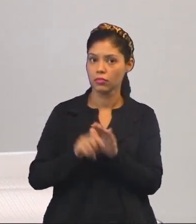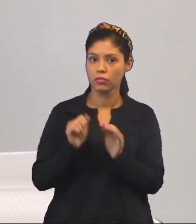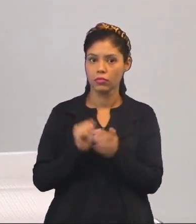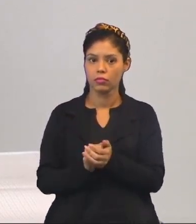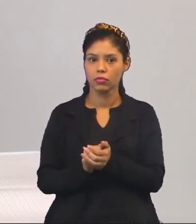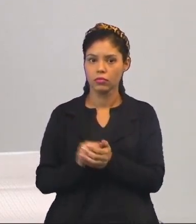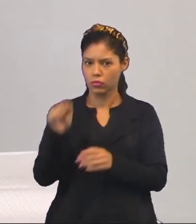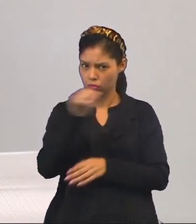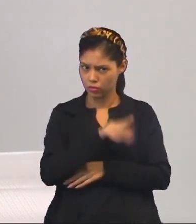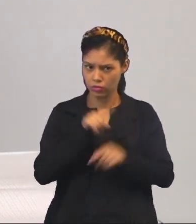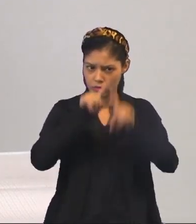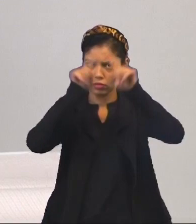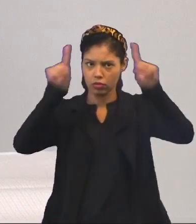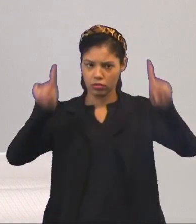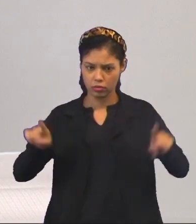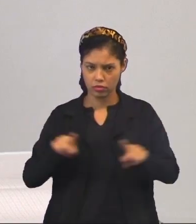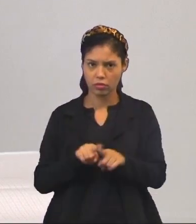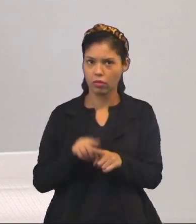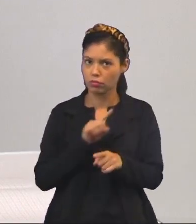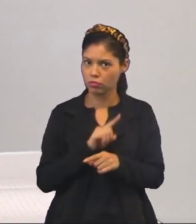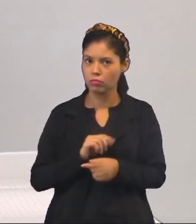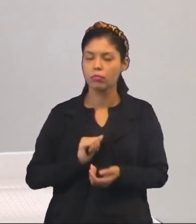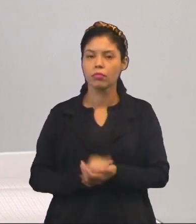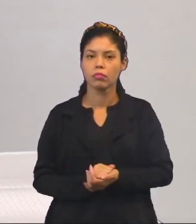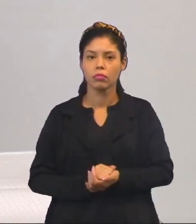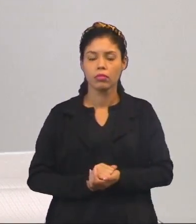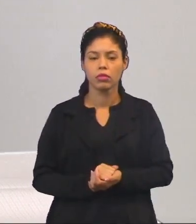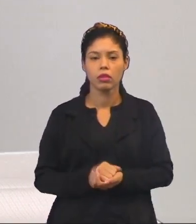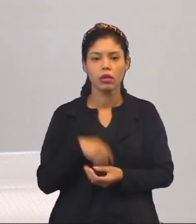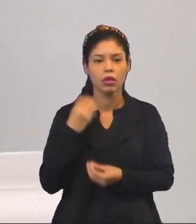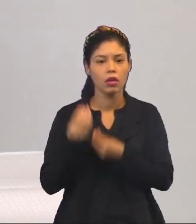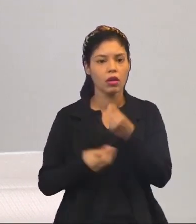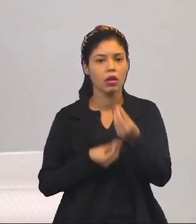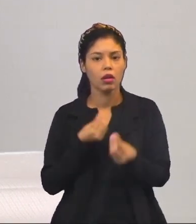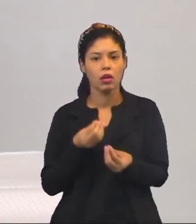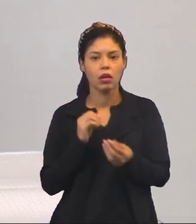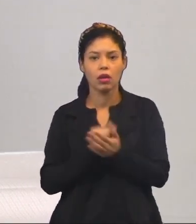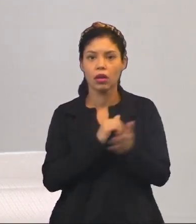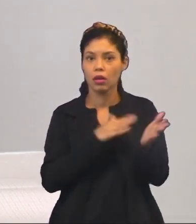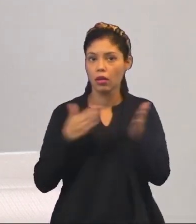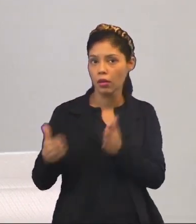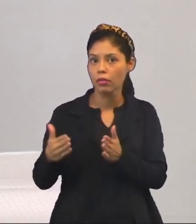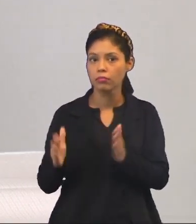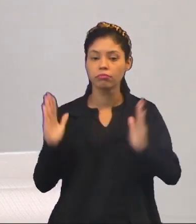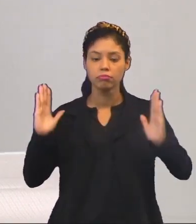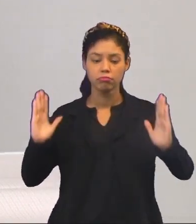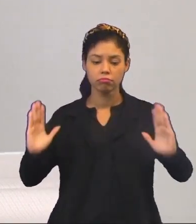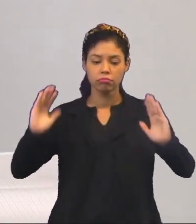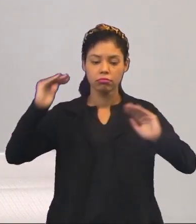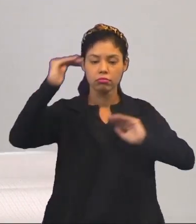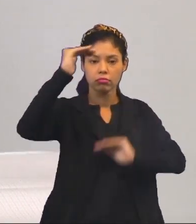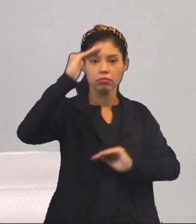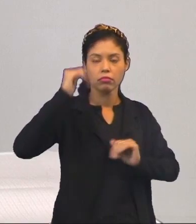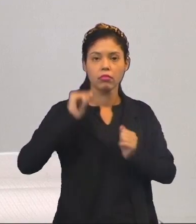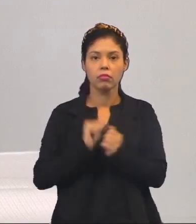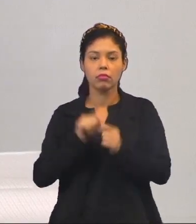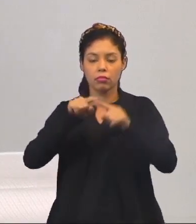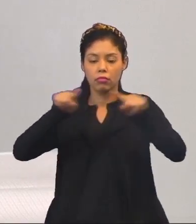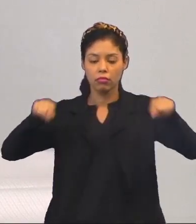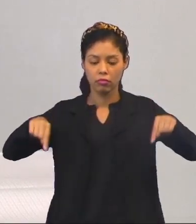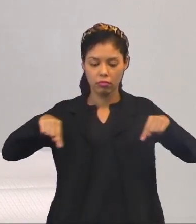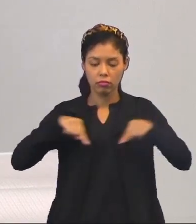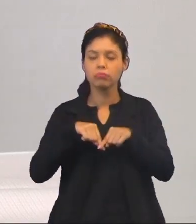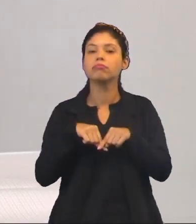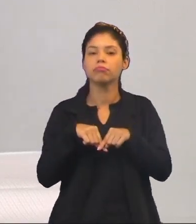não o contorno. Perímetro só contorno, né? É como se fosse a parte das paredes de uma sala,